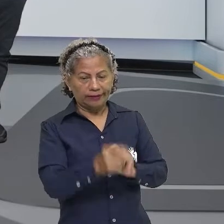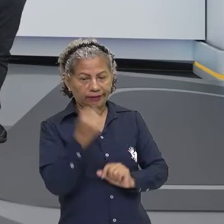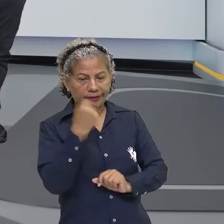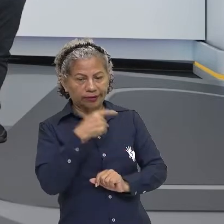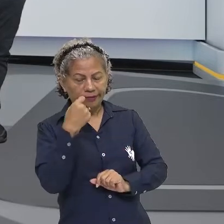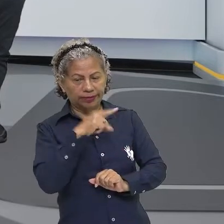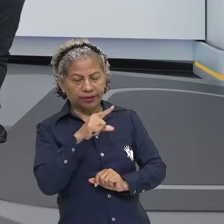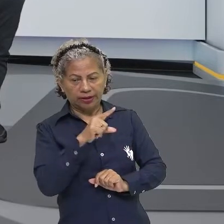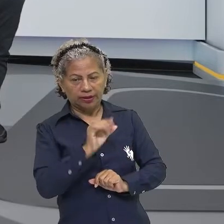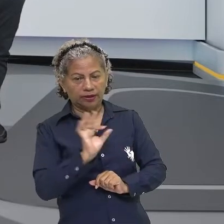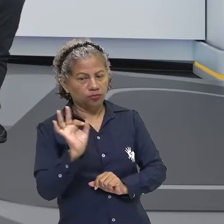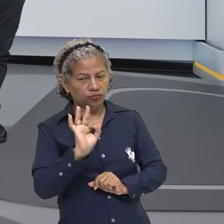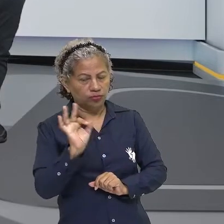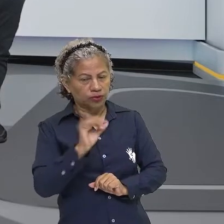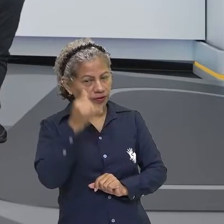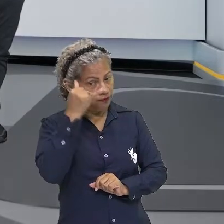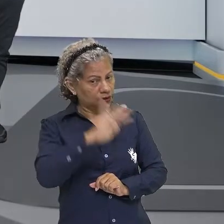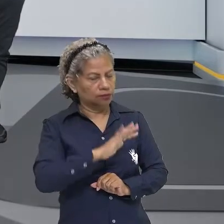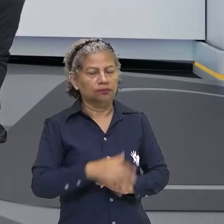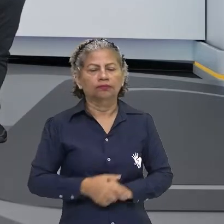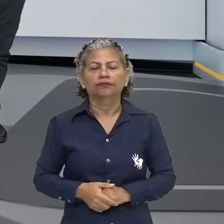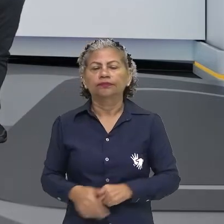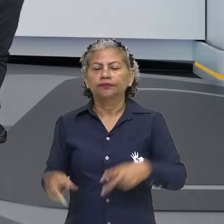de trabalho, tá ok? Dica 2.